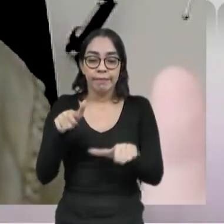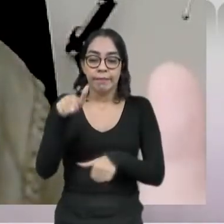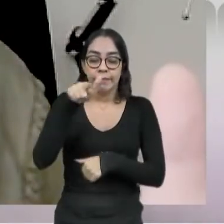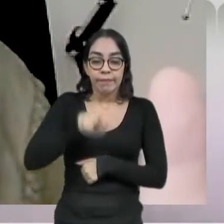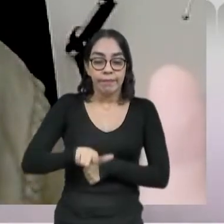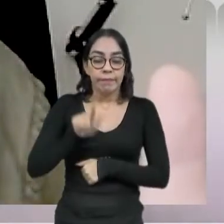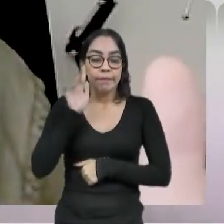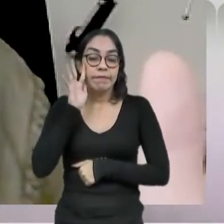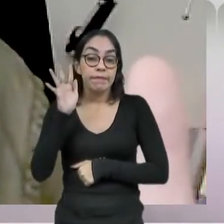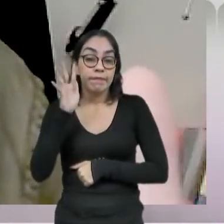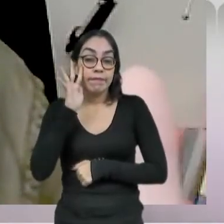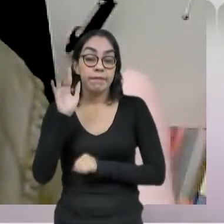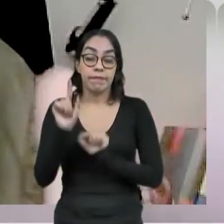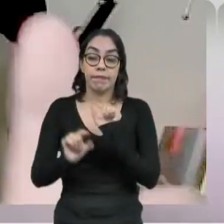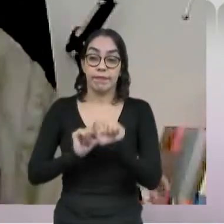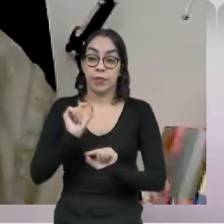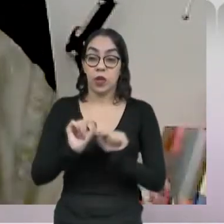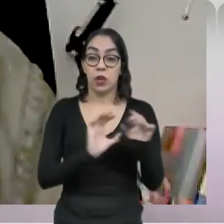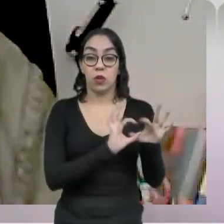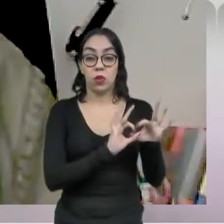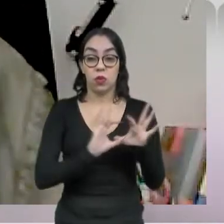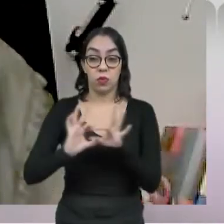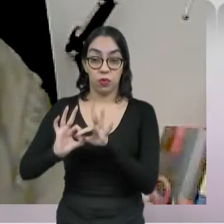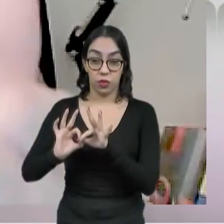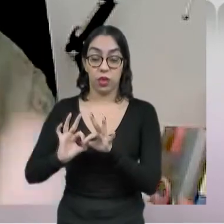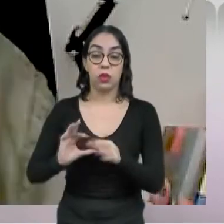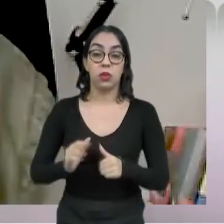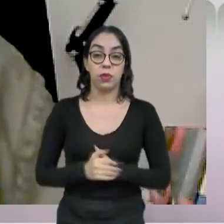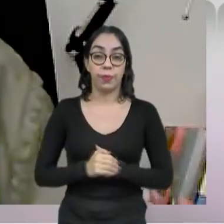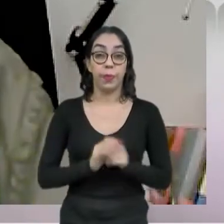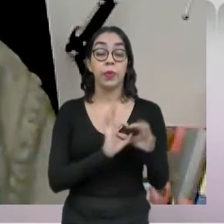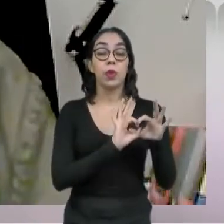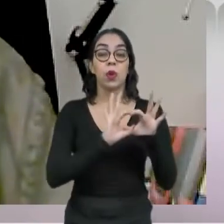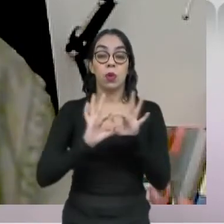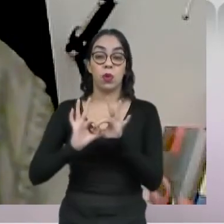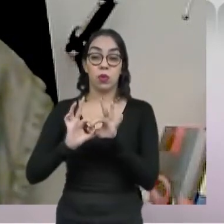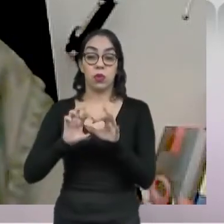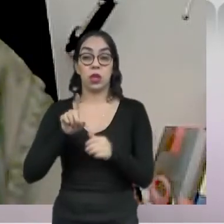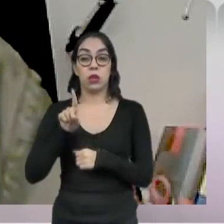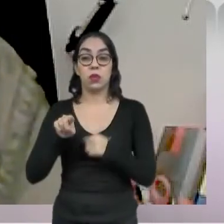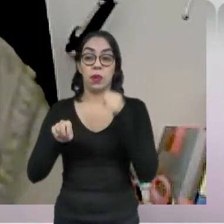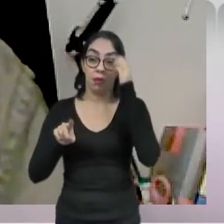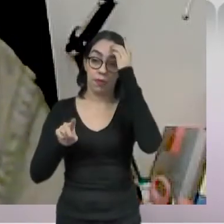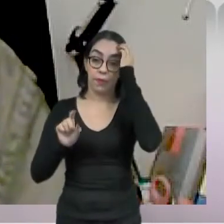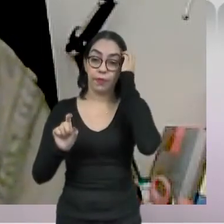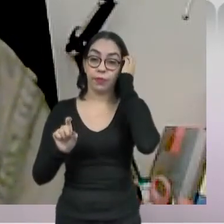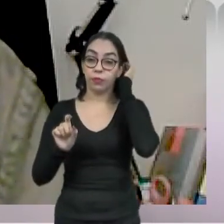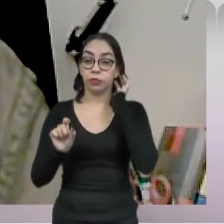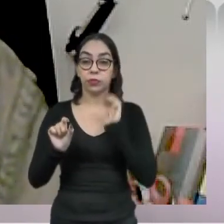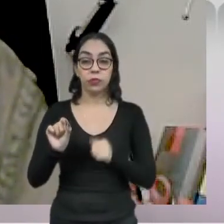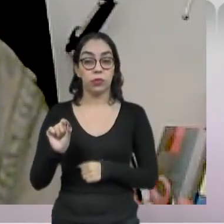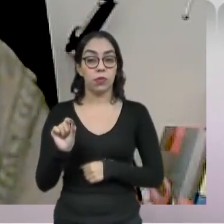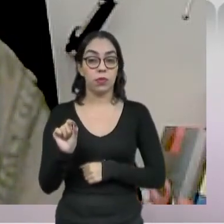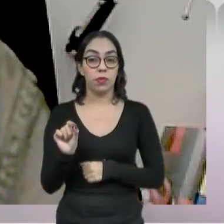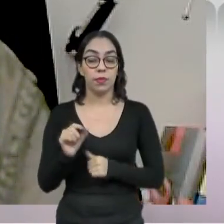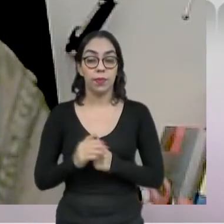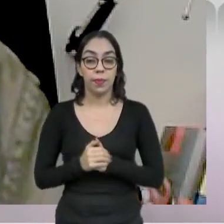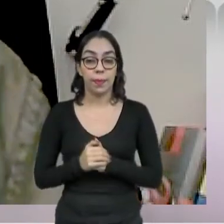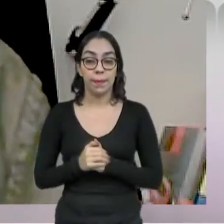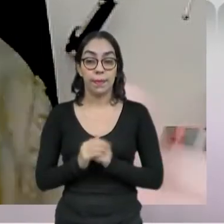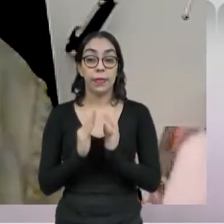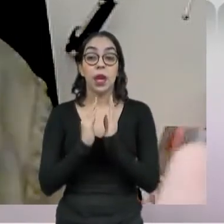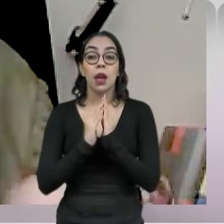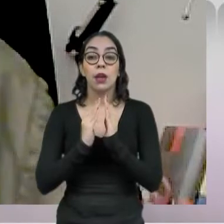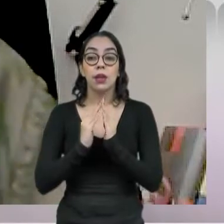deve ser desconsiderado. A Igreja, isso os documentos que eu tive acesso mostram, e estão num livro, né, mostram que a Igreja